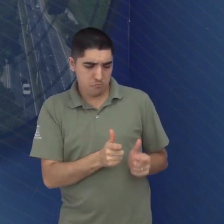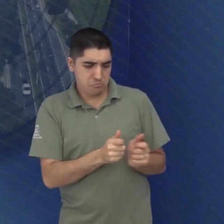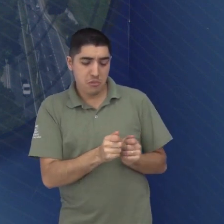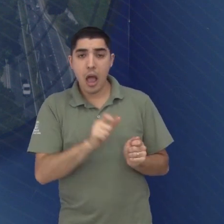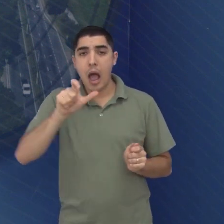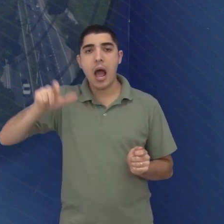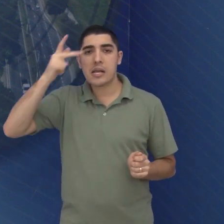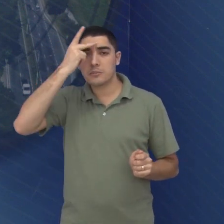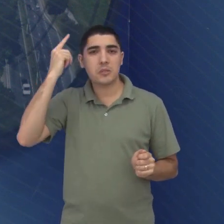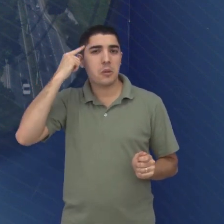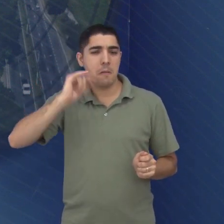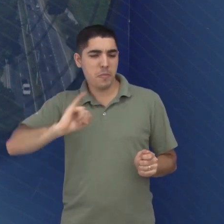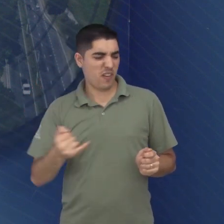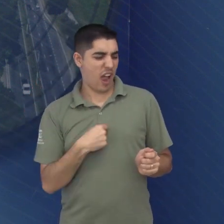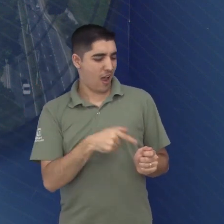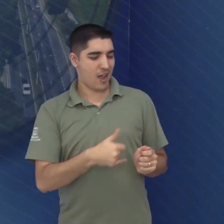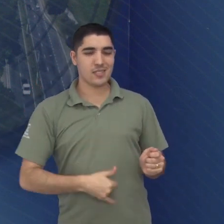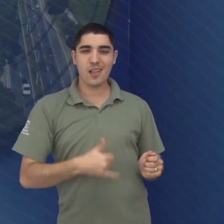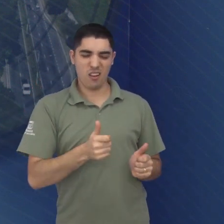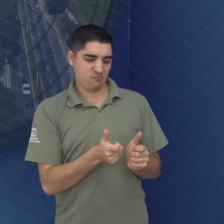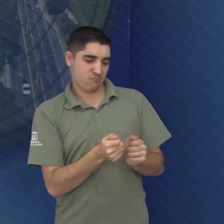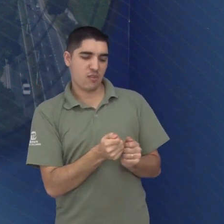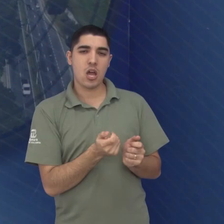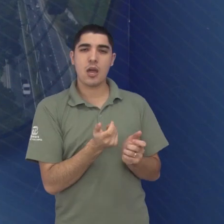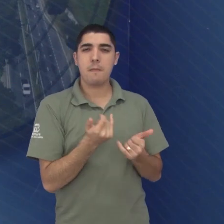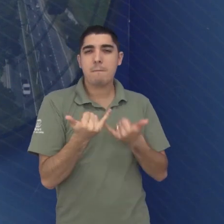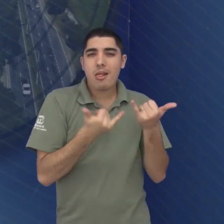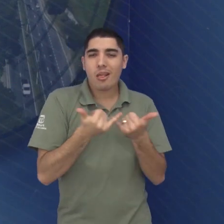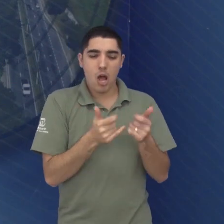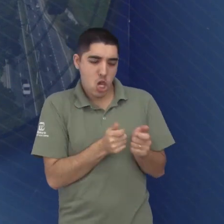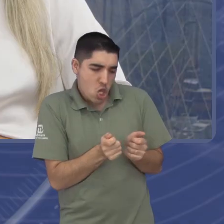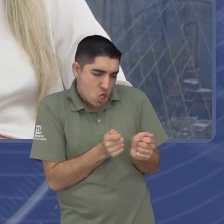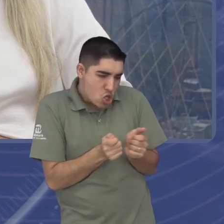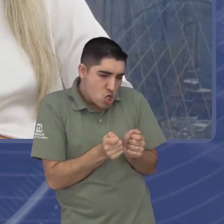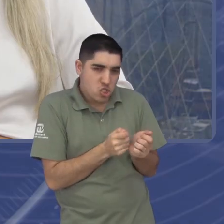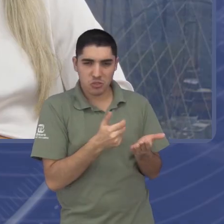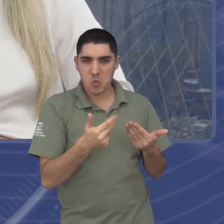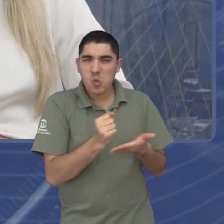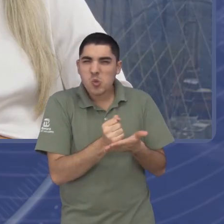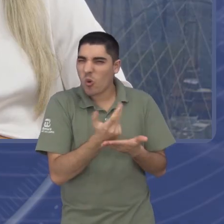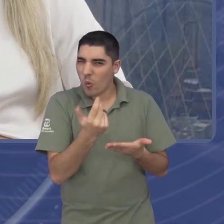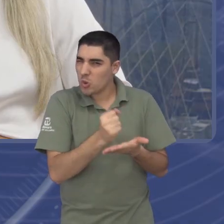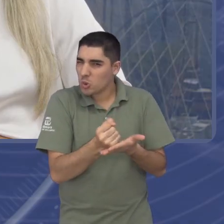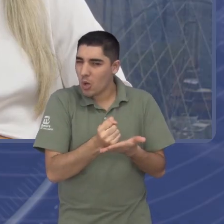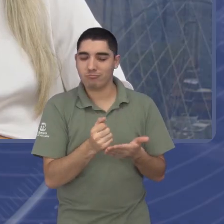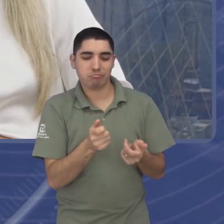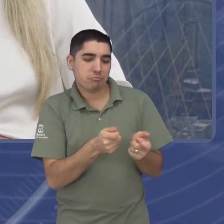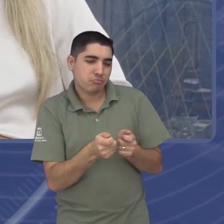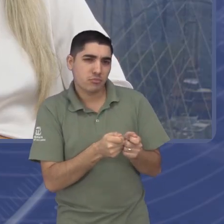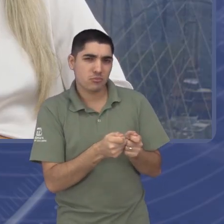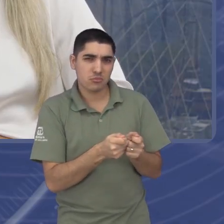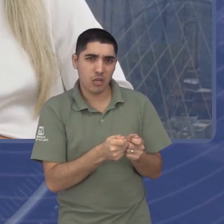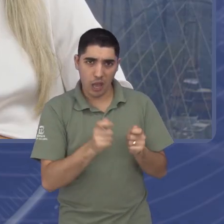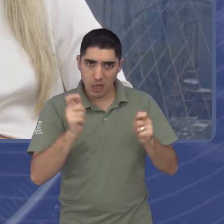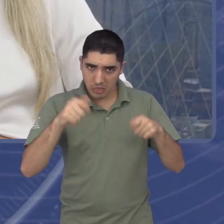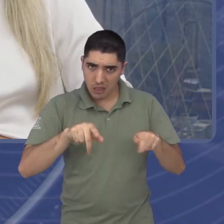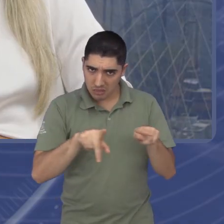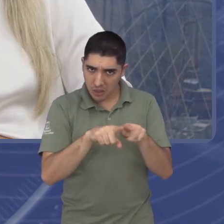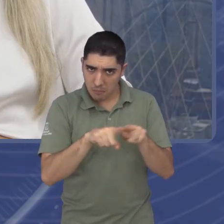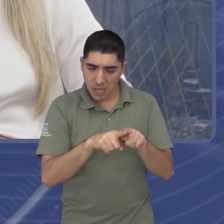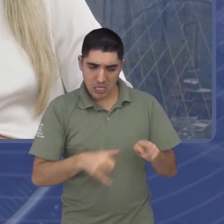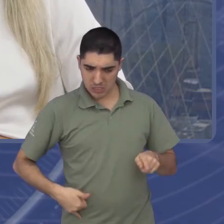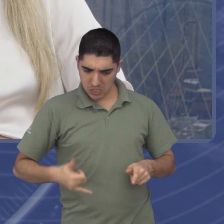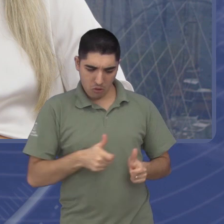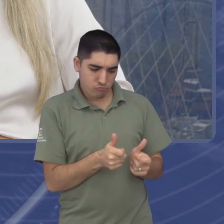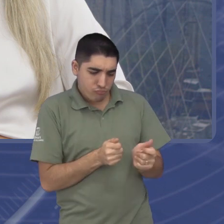lazer, né? Para jogar e tudo mais. Seria uma forma saudável? É possível usá-lo também dessa forma ou não? A partir do